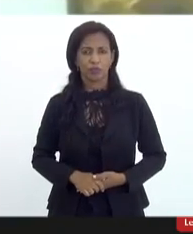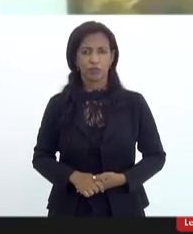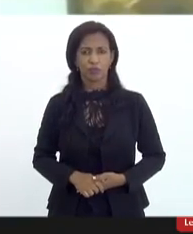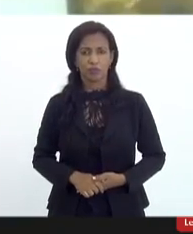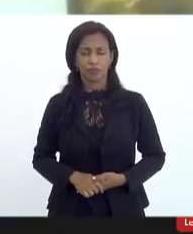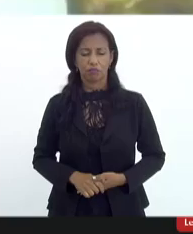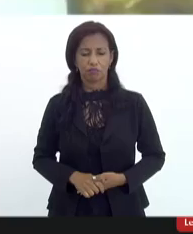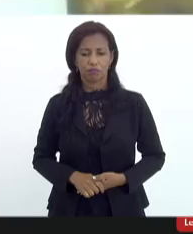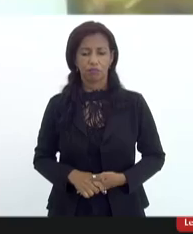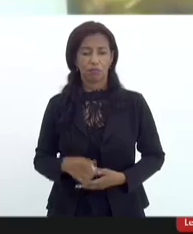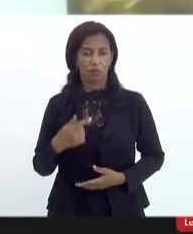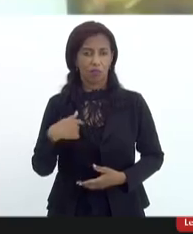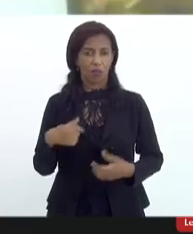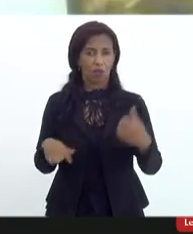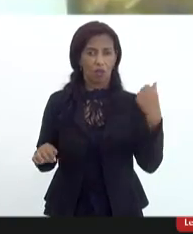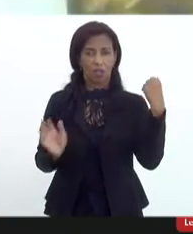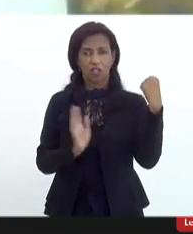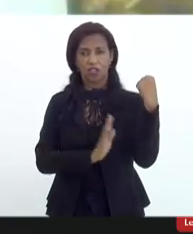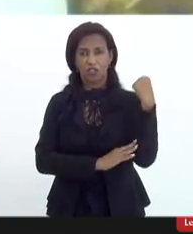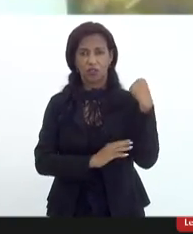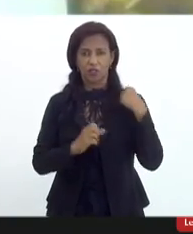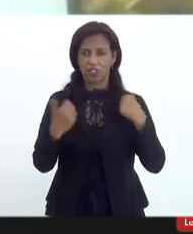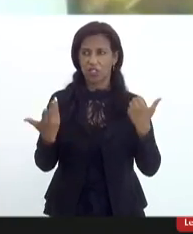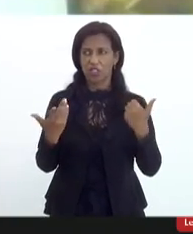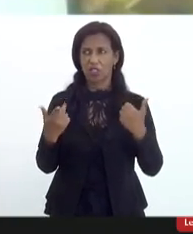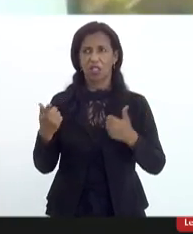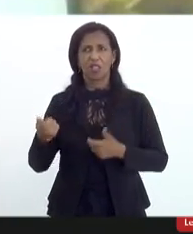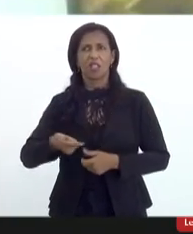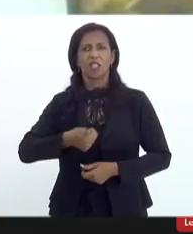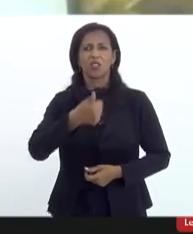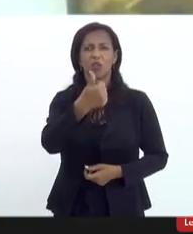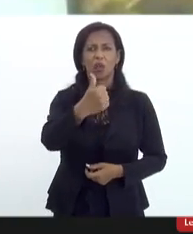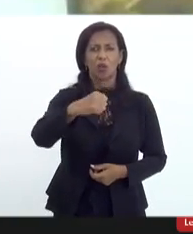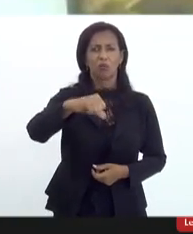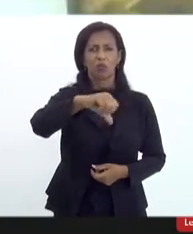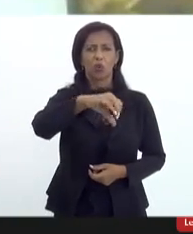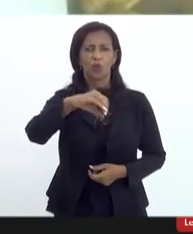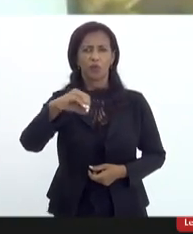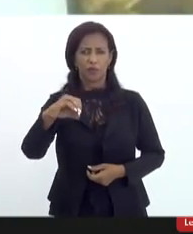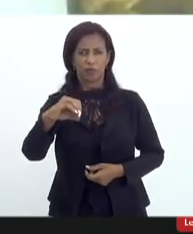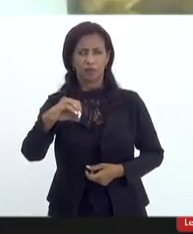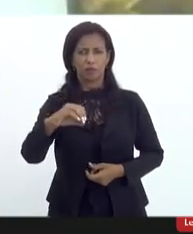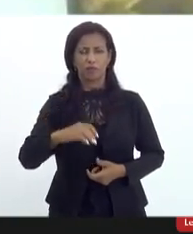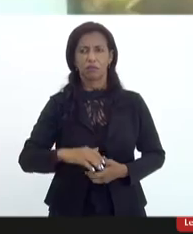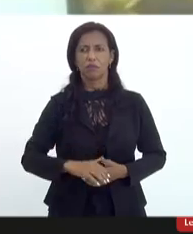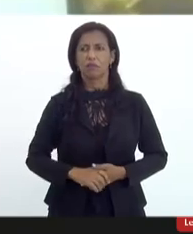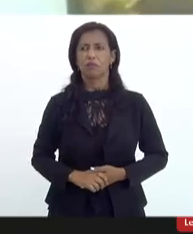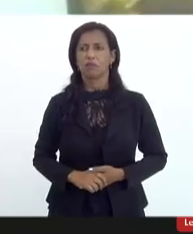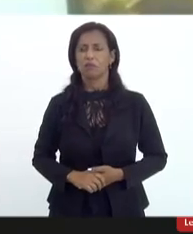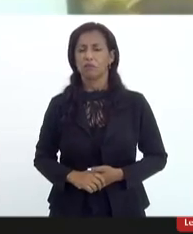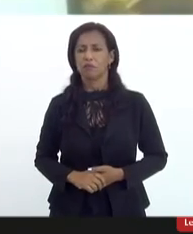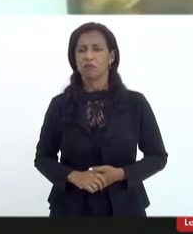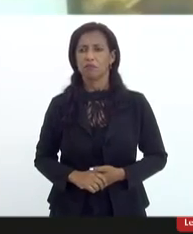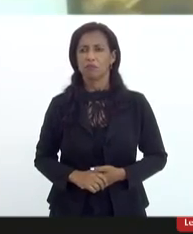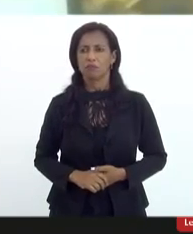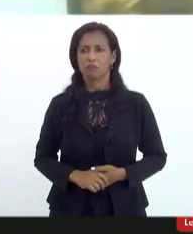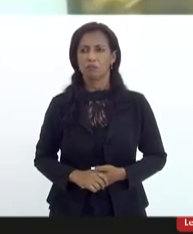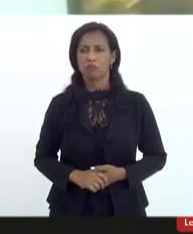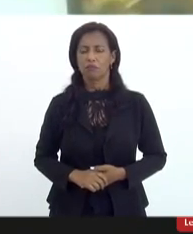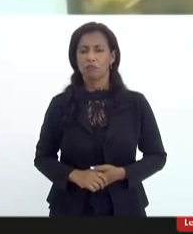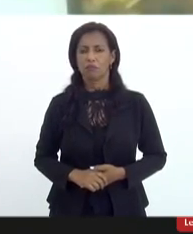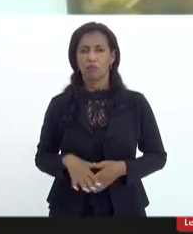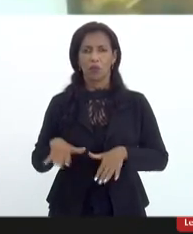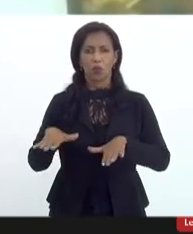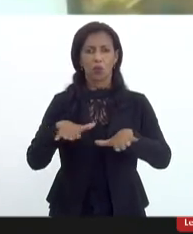Eu sou ativista desde os anos 90, ainda